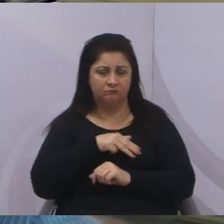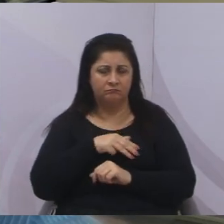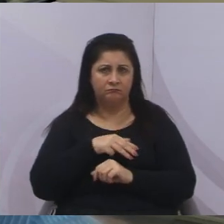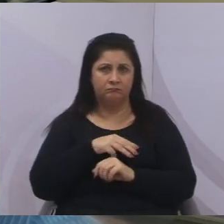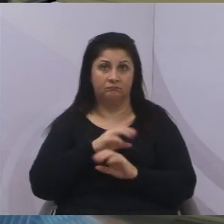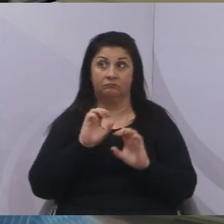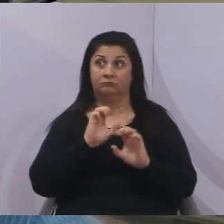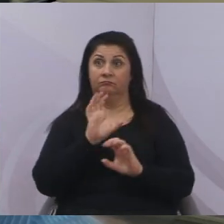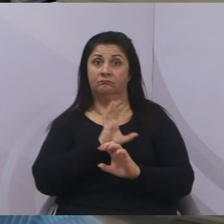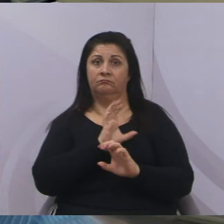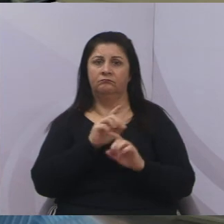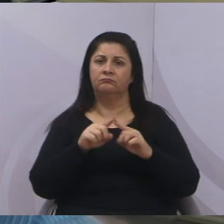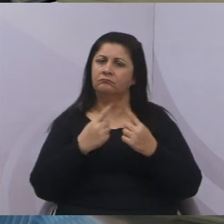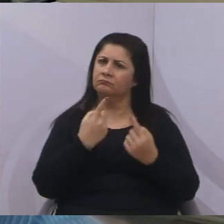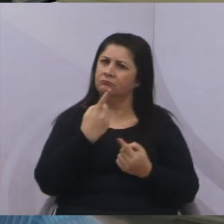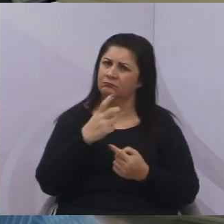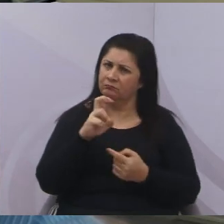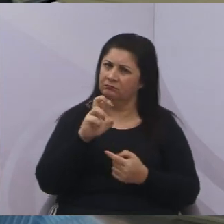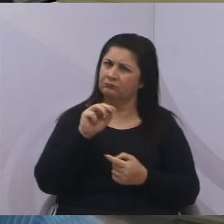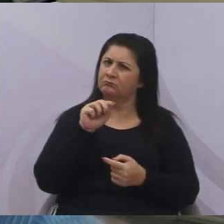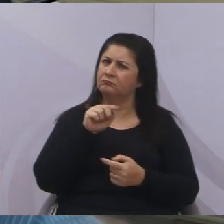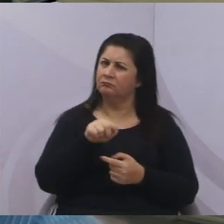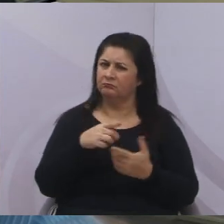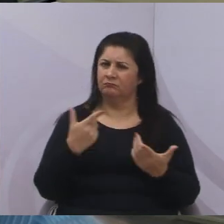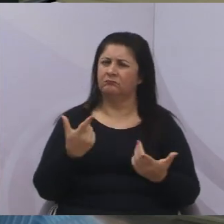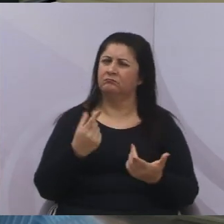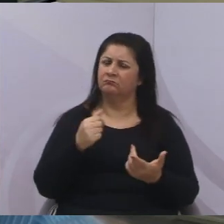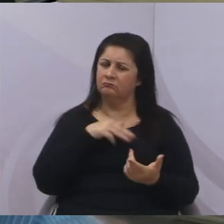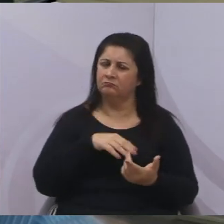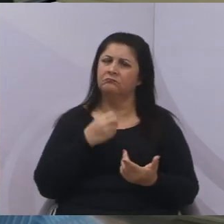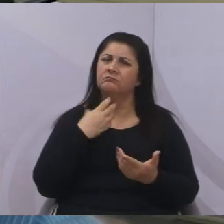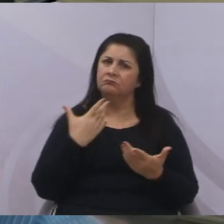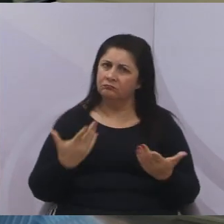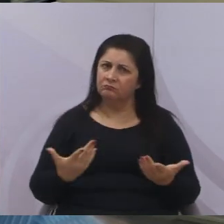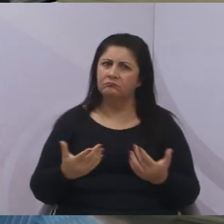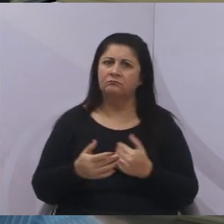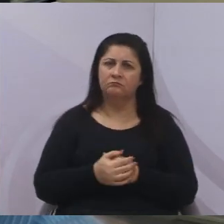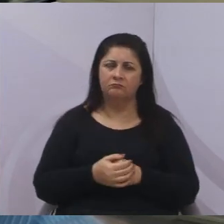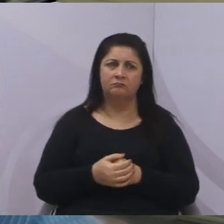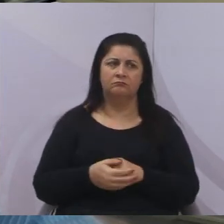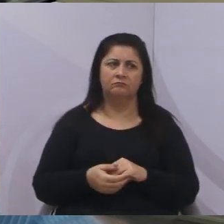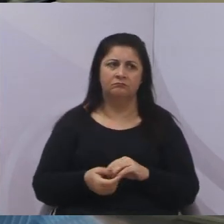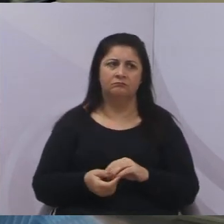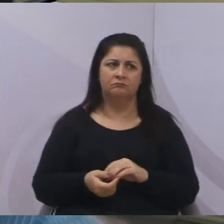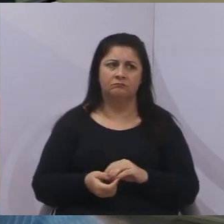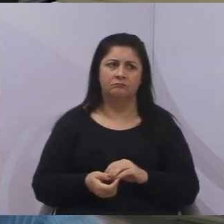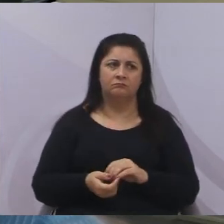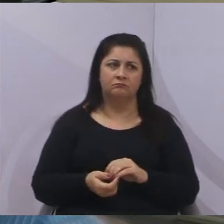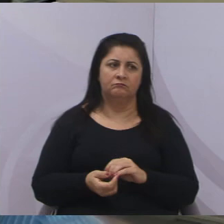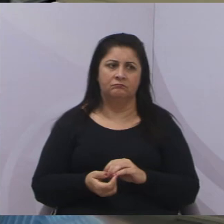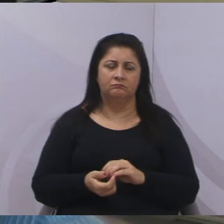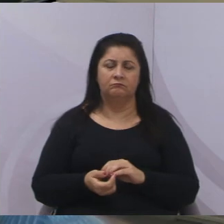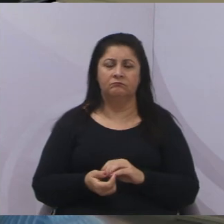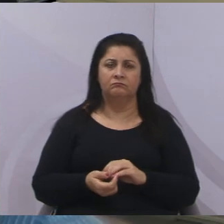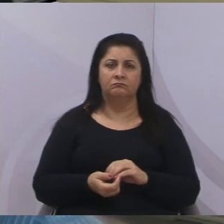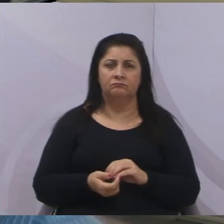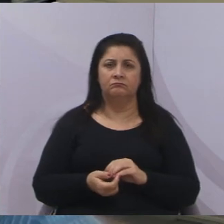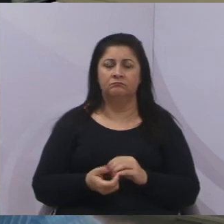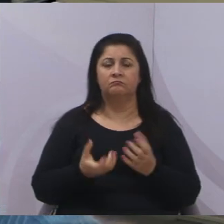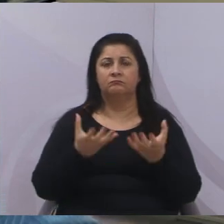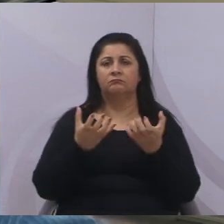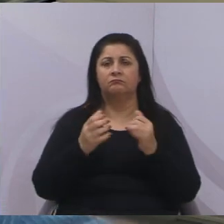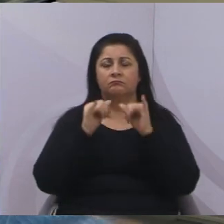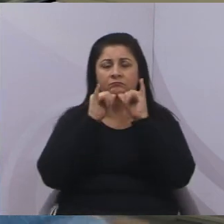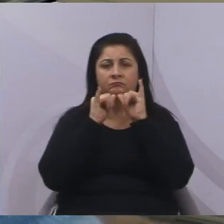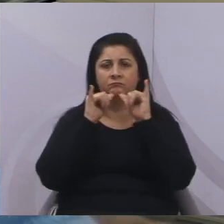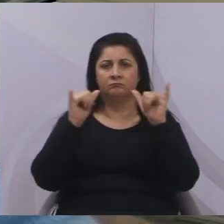mas é um salário de 15 mil já daria para você quebrar o gás de vocês, quem está parado. Eu quero dizer a